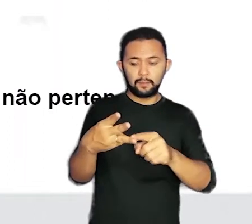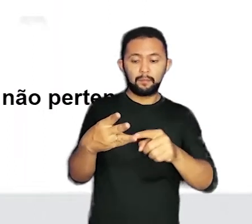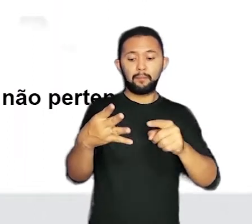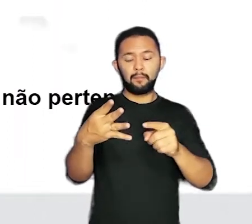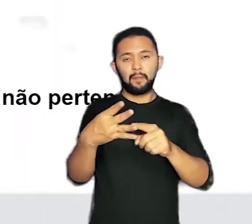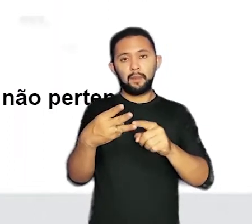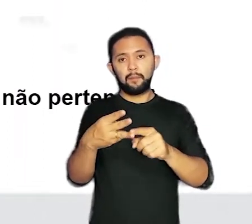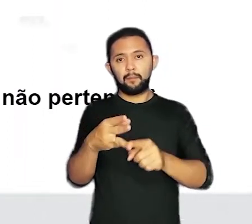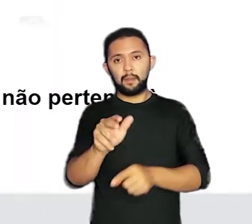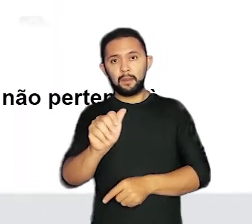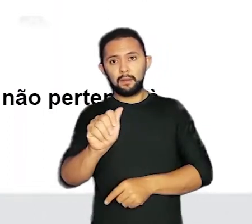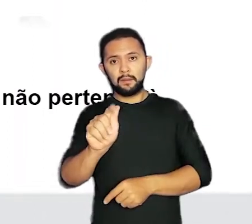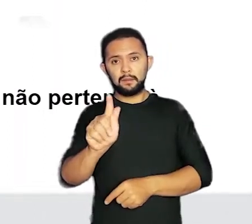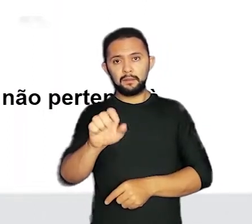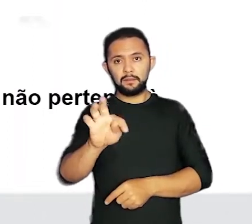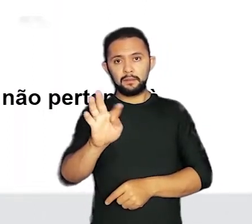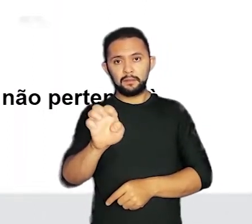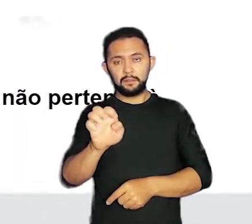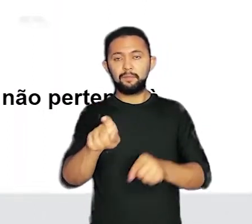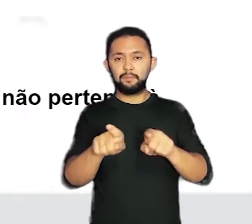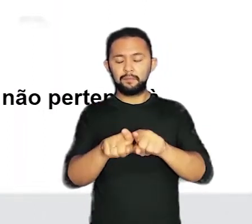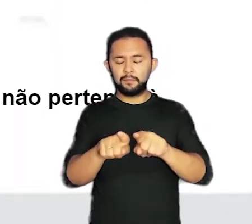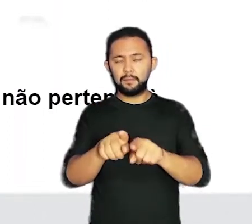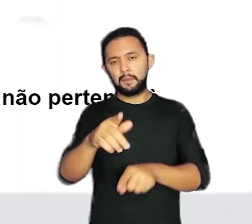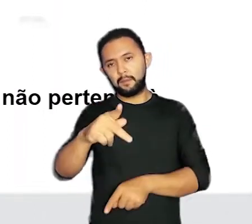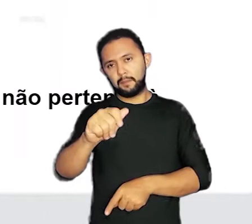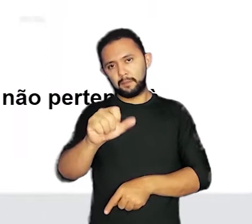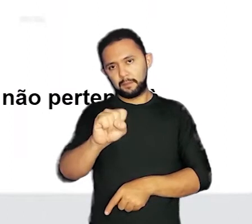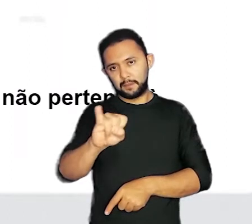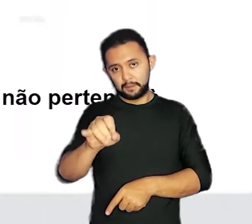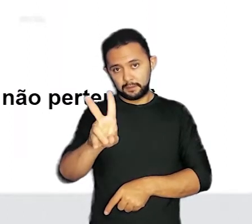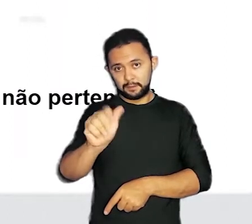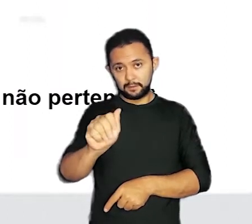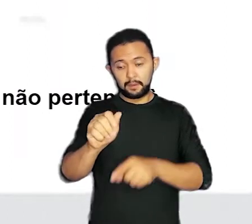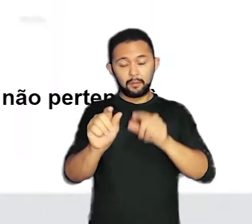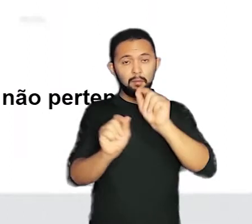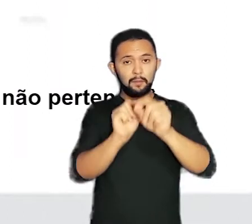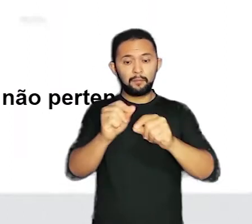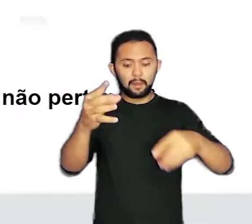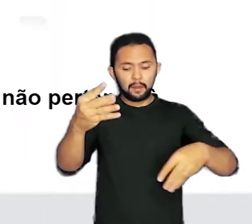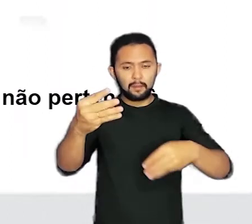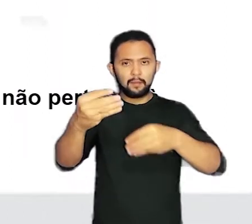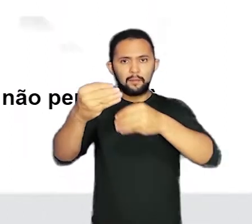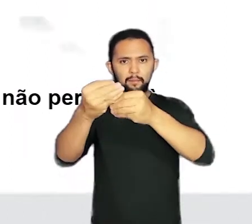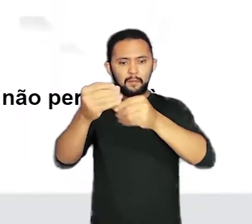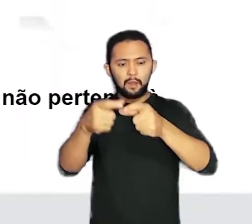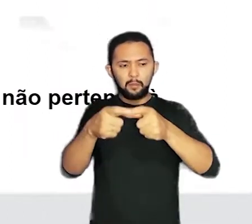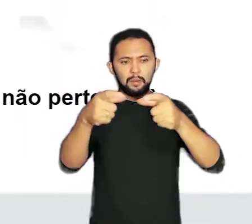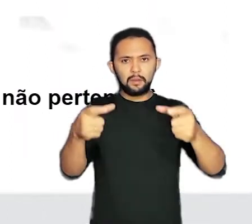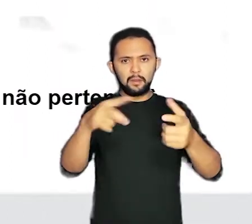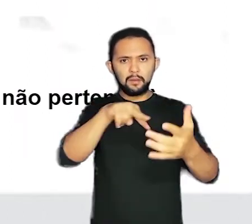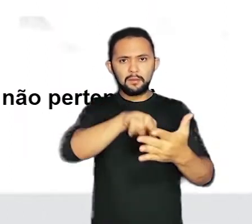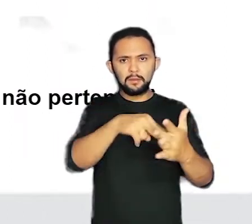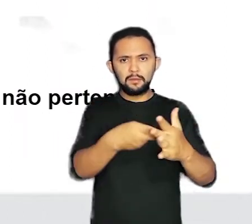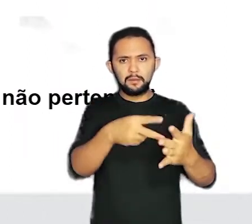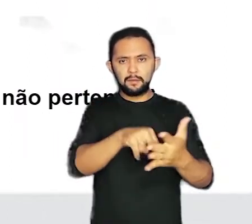verbais nominais e agente da passiva são termos integrantes que aumentam o sentido do meu enunciado, vão completar